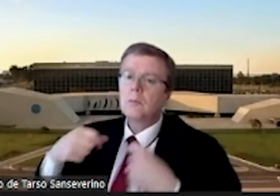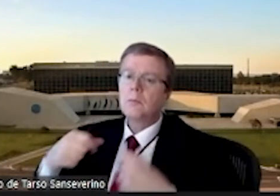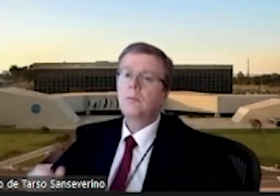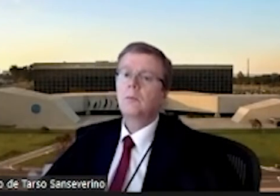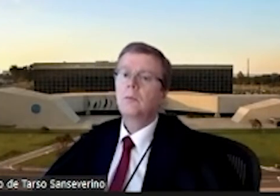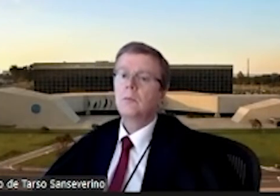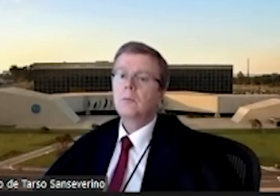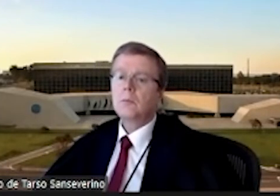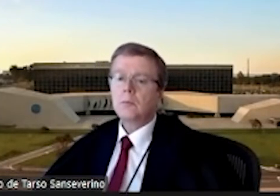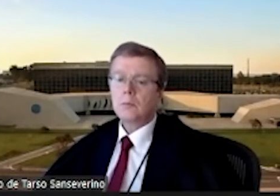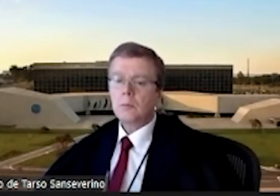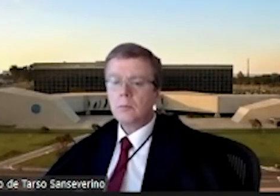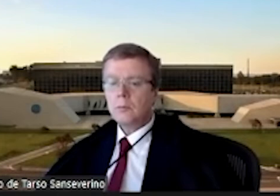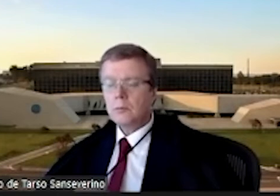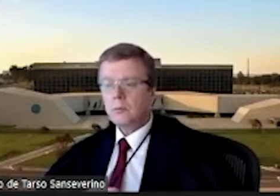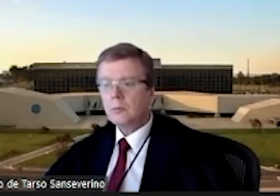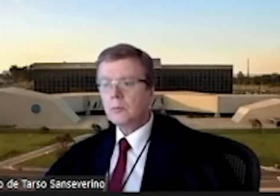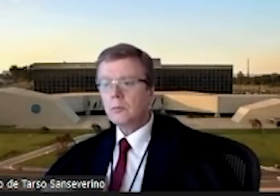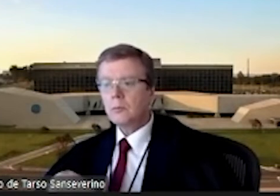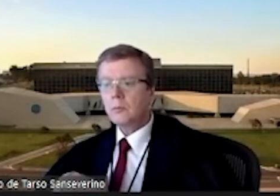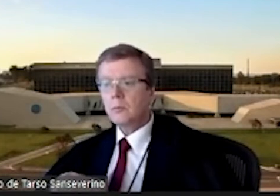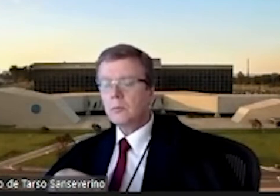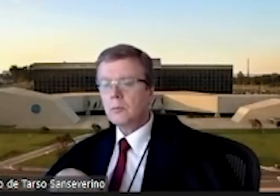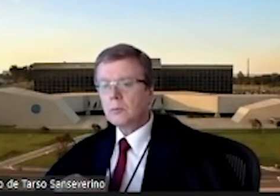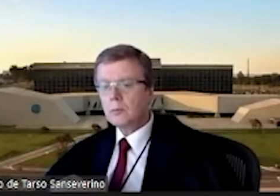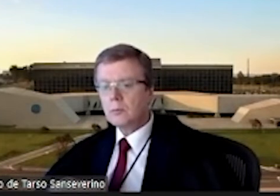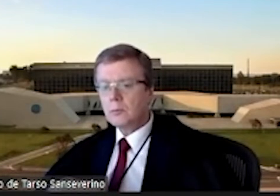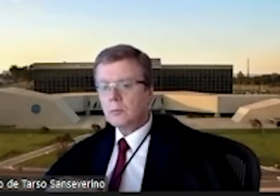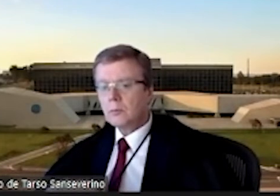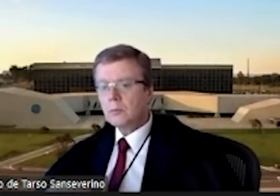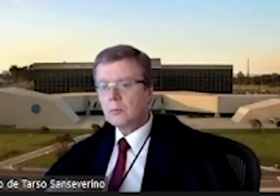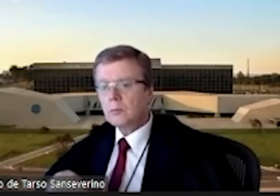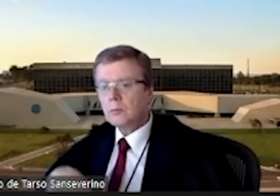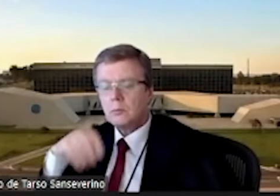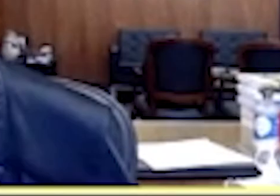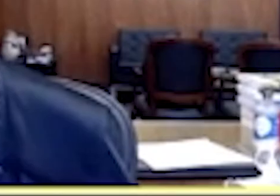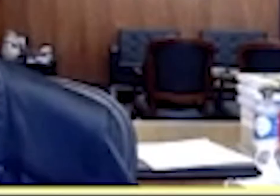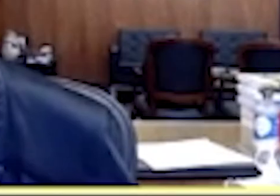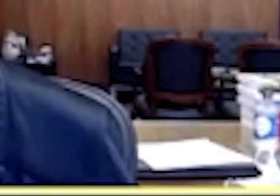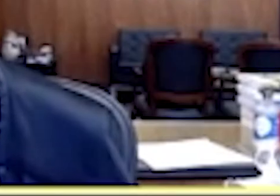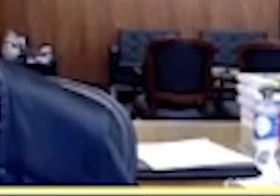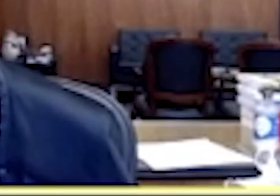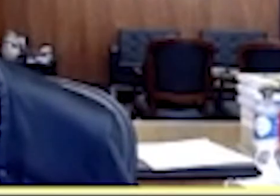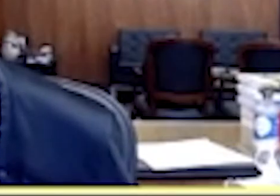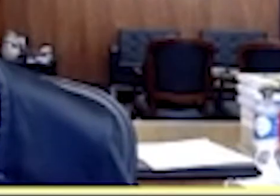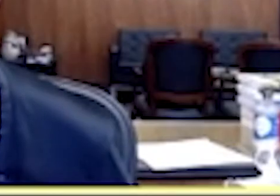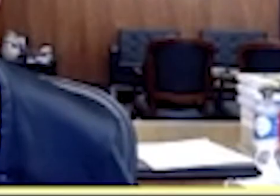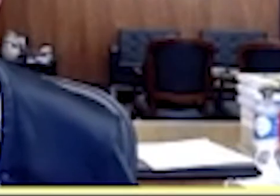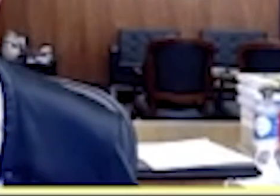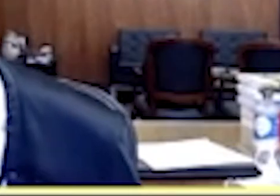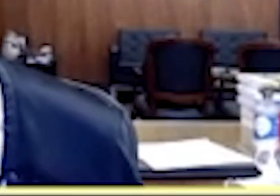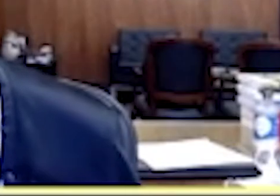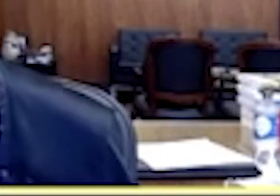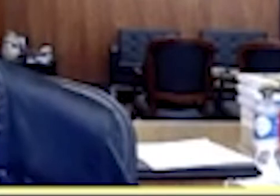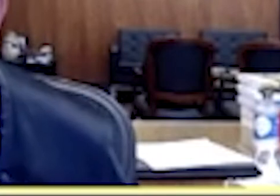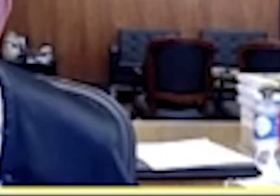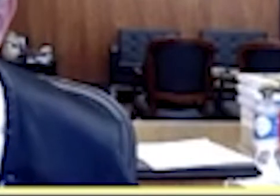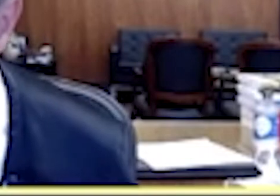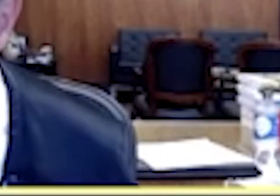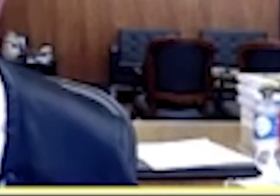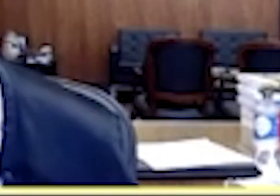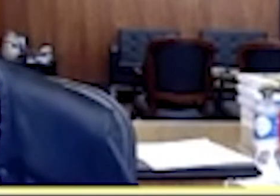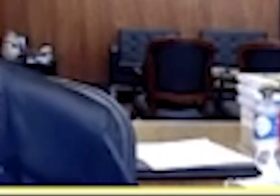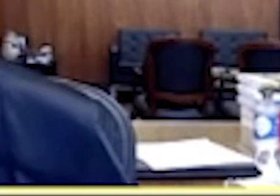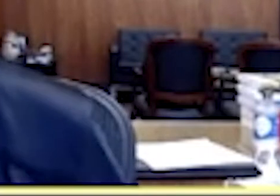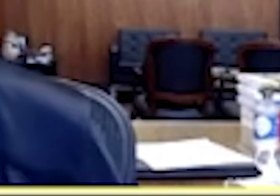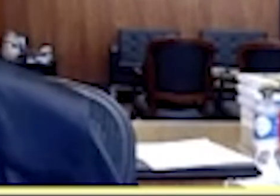por mais de 40 anos deveria prevalecer sobre a filiação biológica já no segundo o processo o pedido do autor